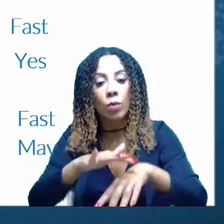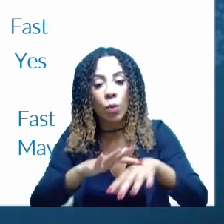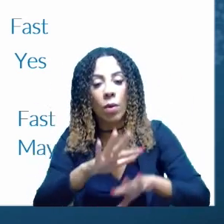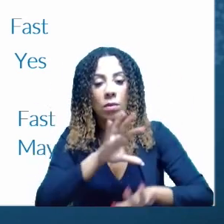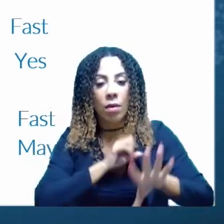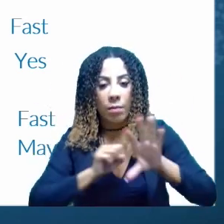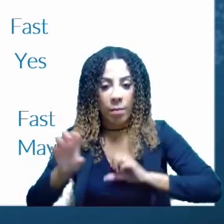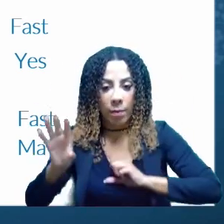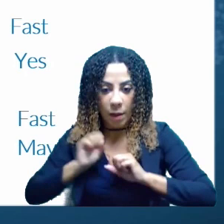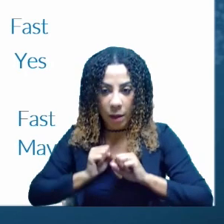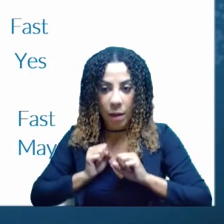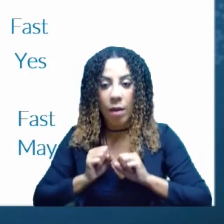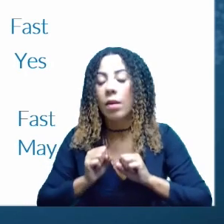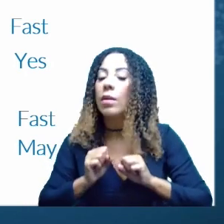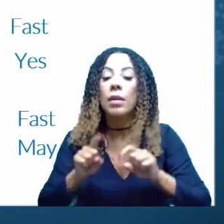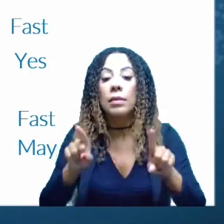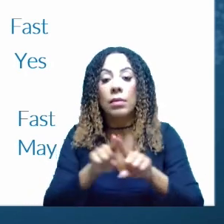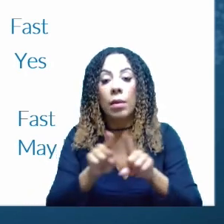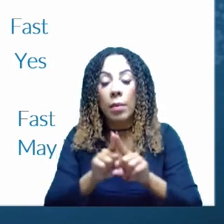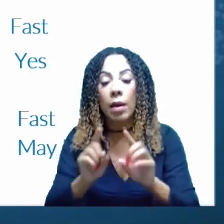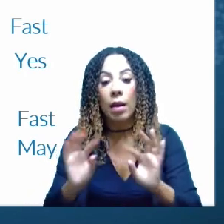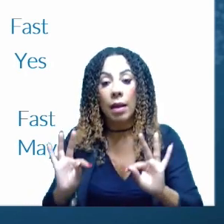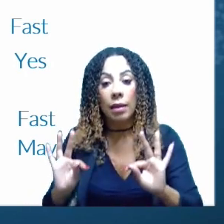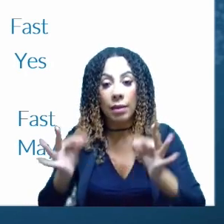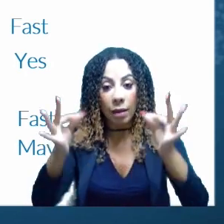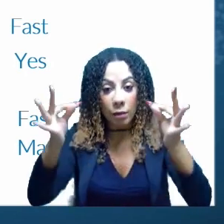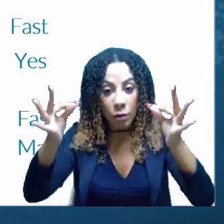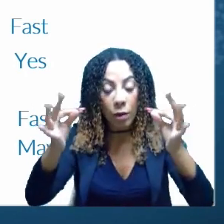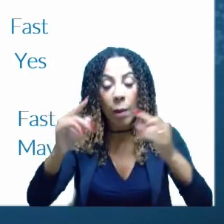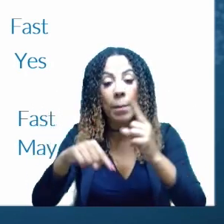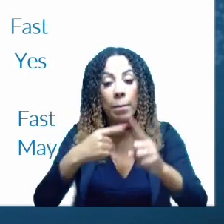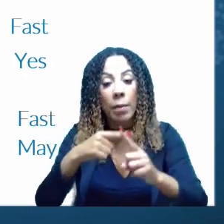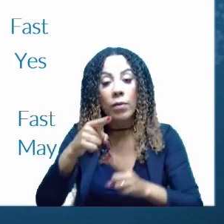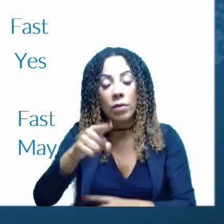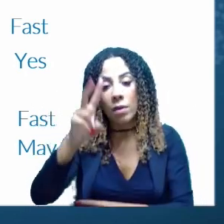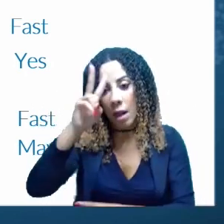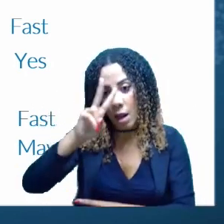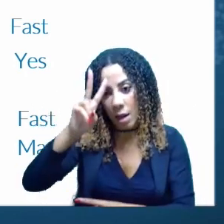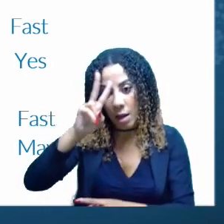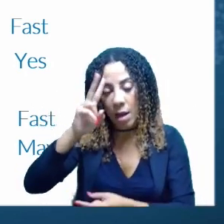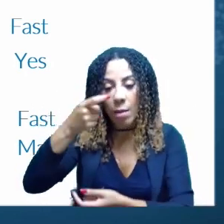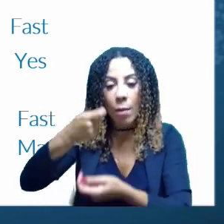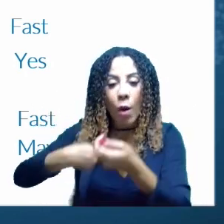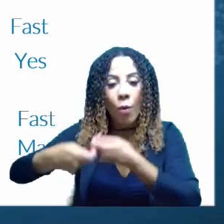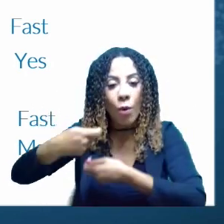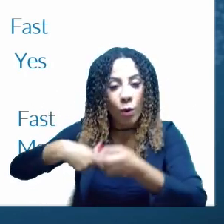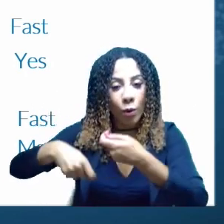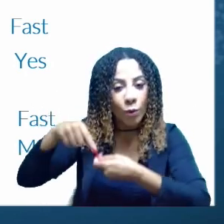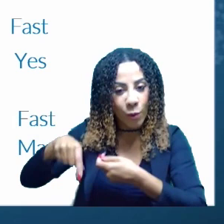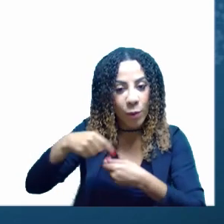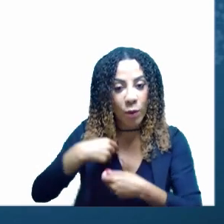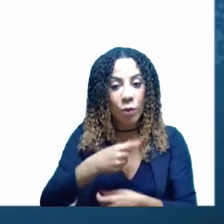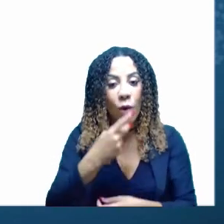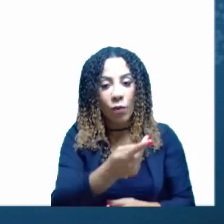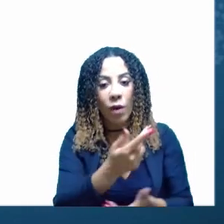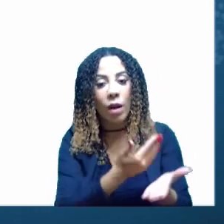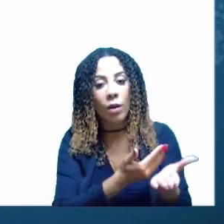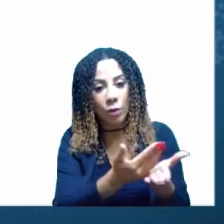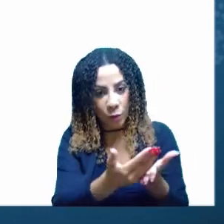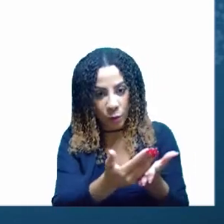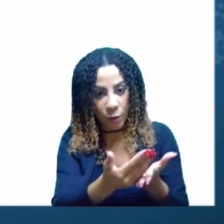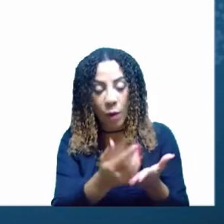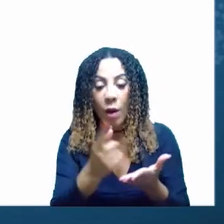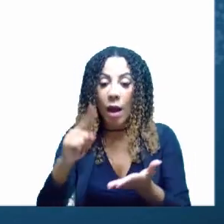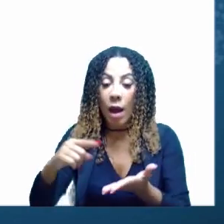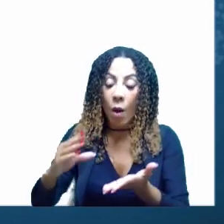isso, além da tecnologia, lembrem-se do economista que eu mencionei no início. Isso é muito importante, retorno do